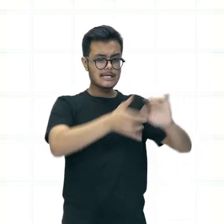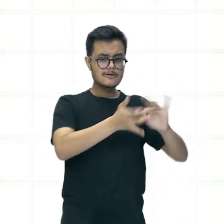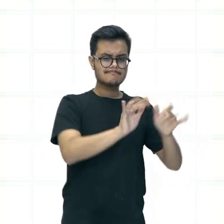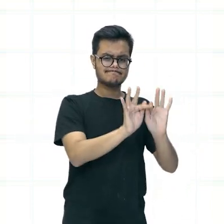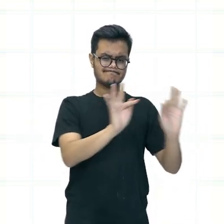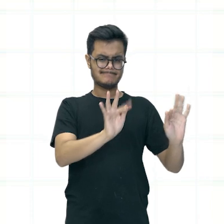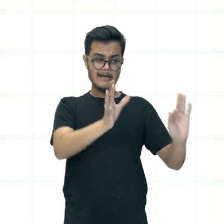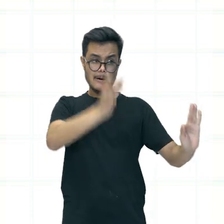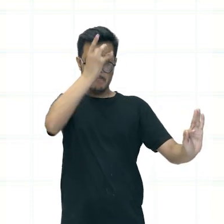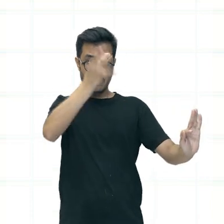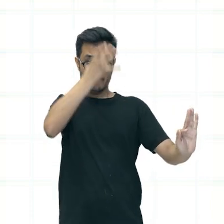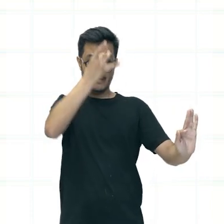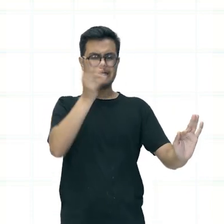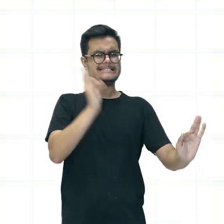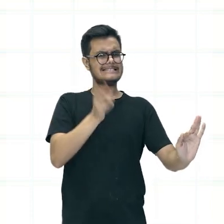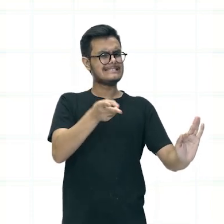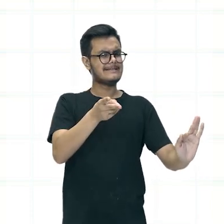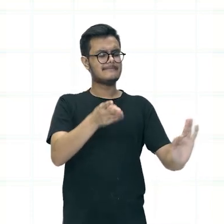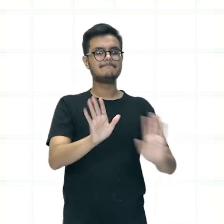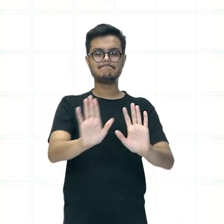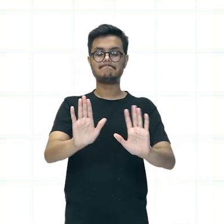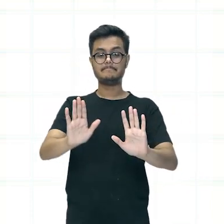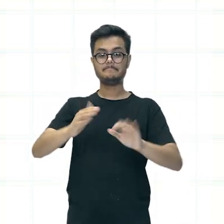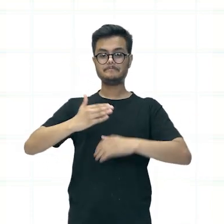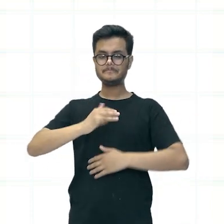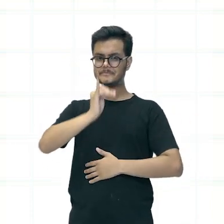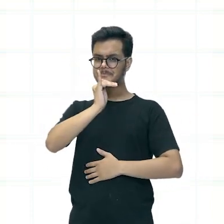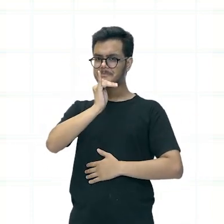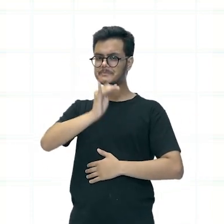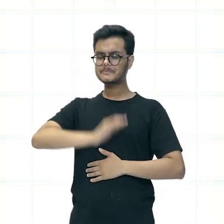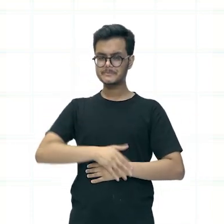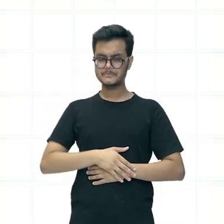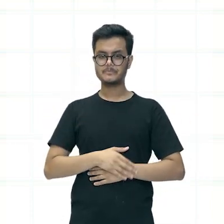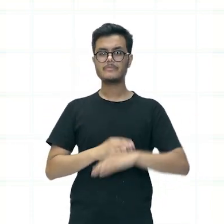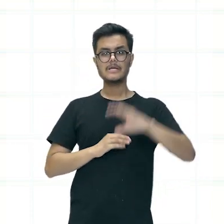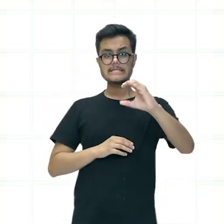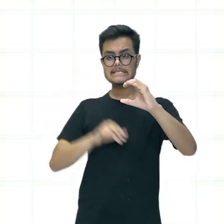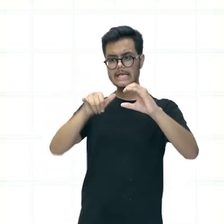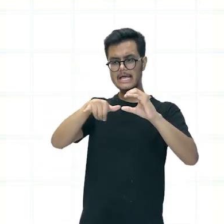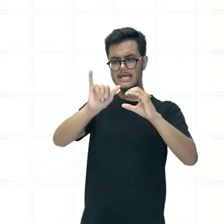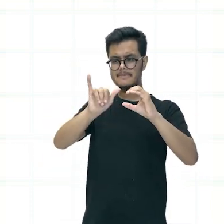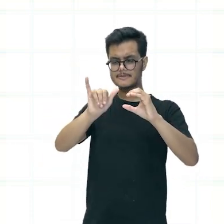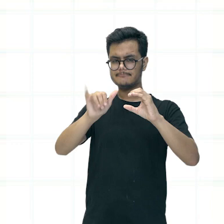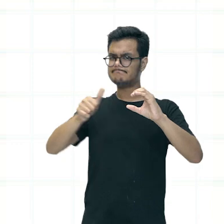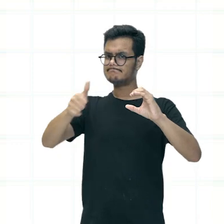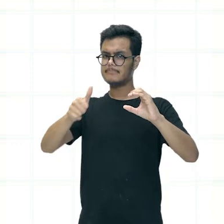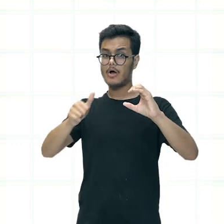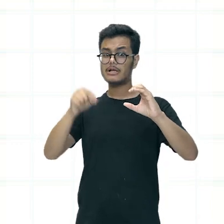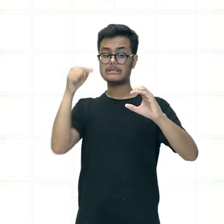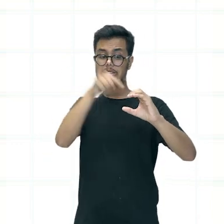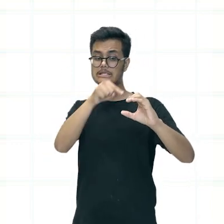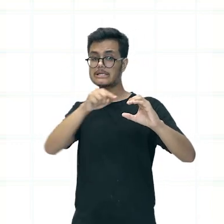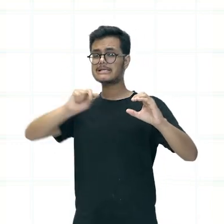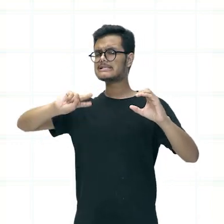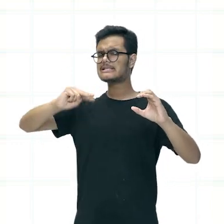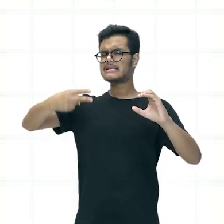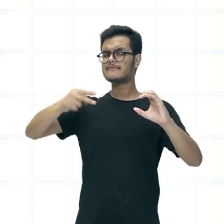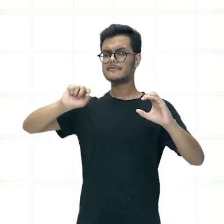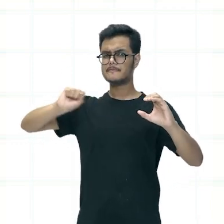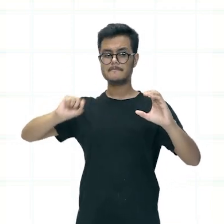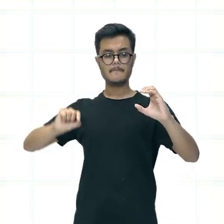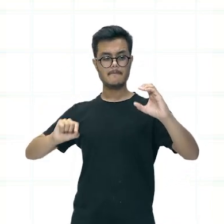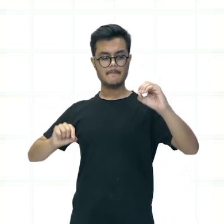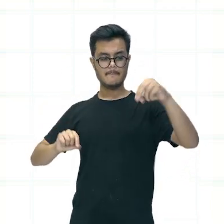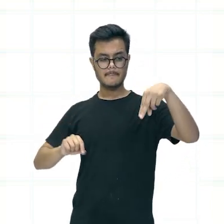na cabecinha todos os verbos, tá? Vejam que verbos terminados em consoante mais Y, eu vou substituir o